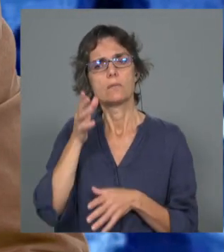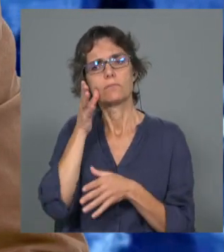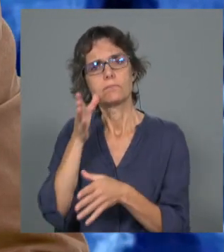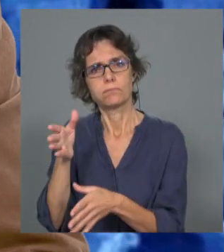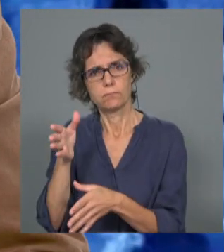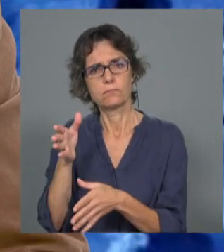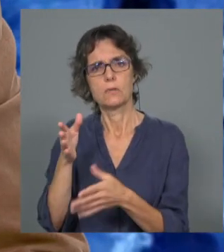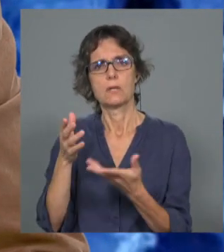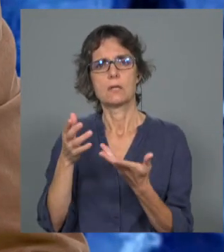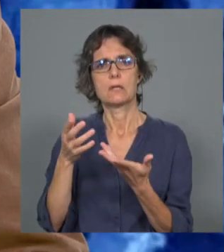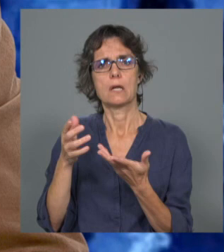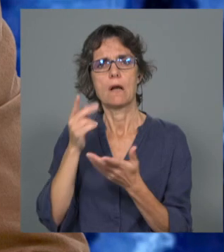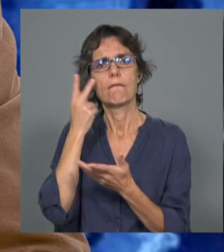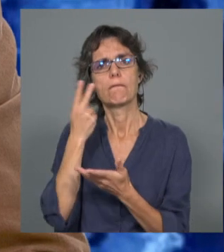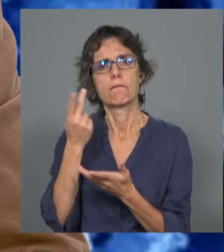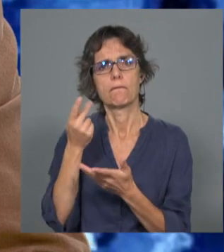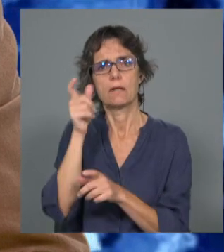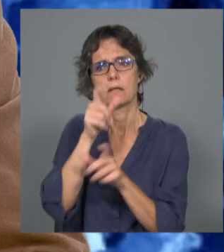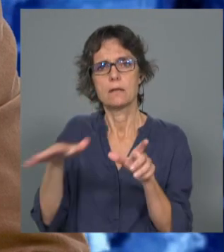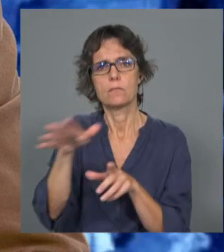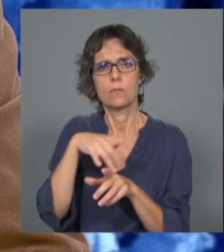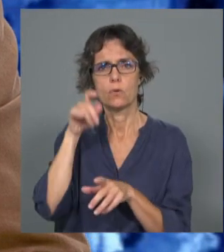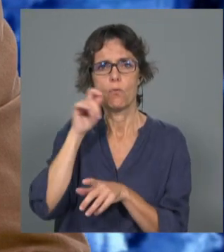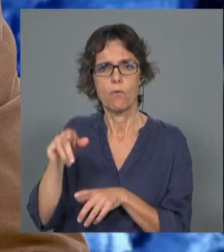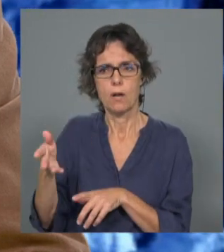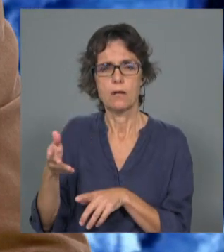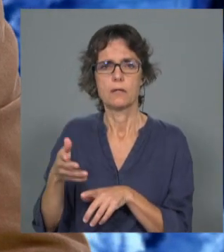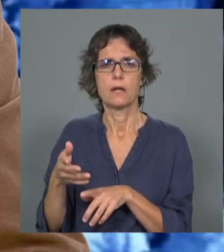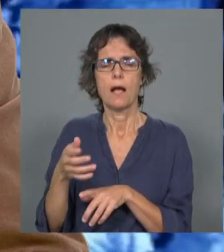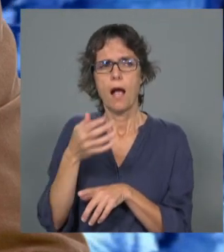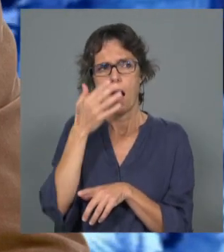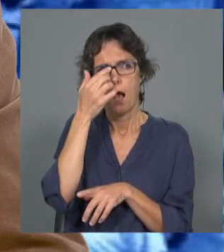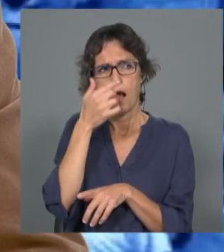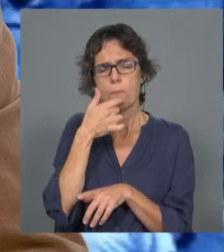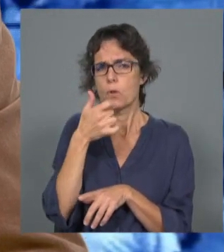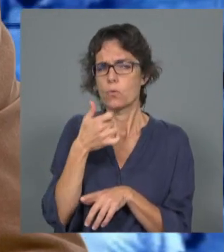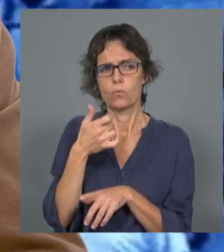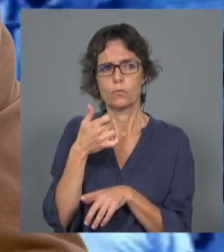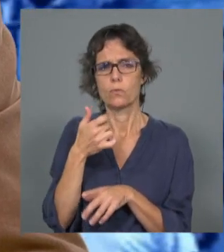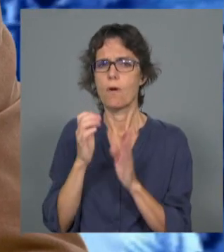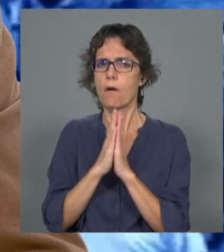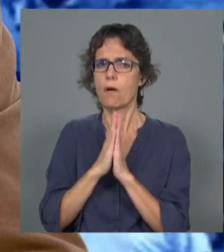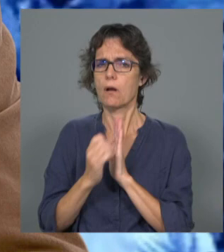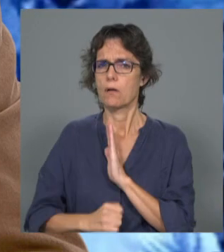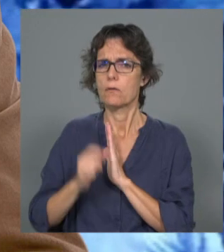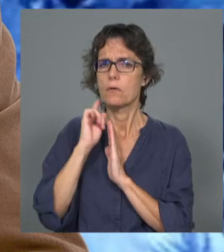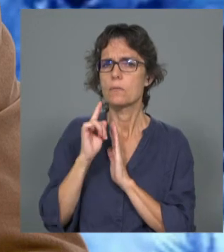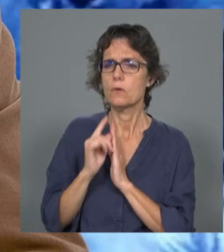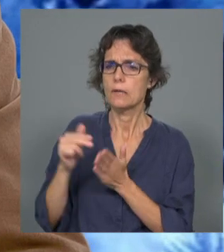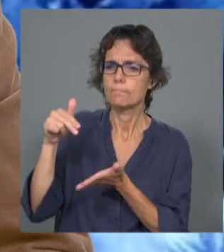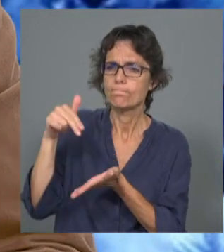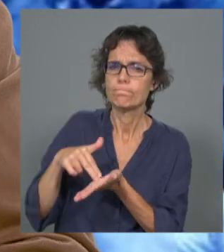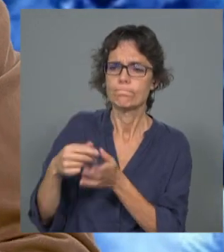povo ucraniano. É importante também a Igreja Católica marcar ali esta presença de